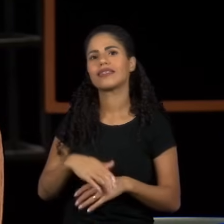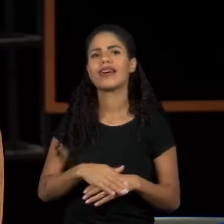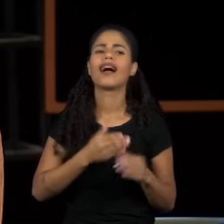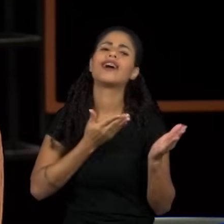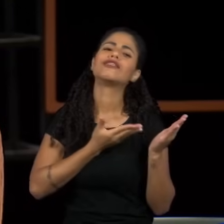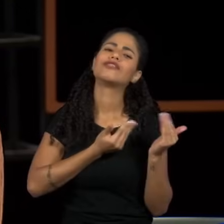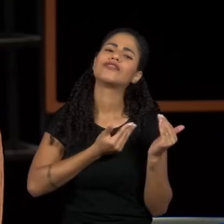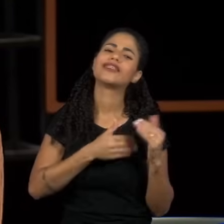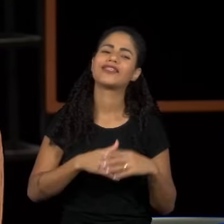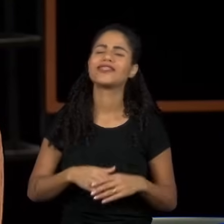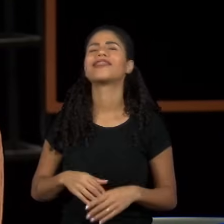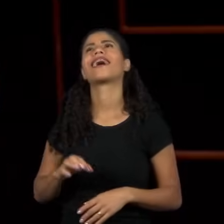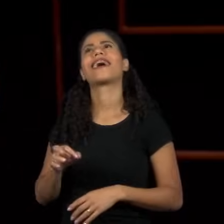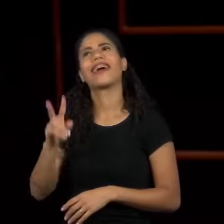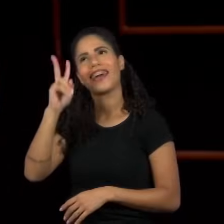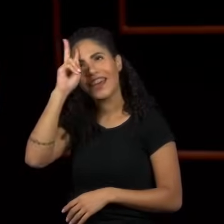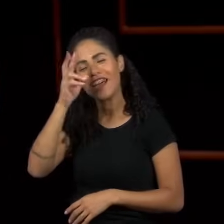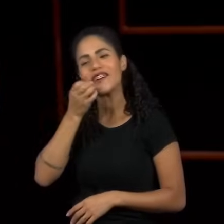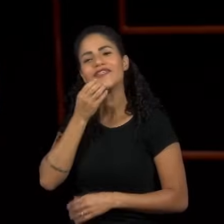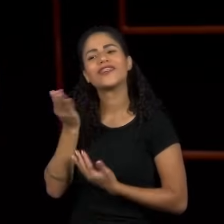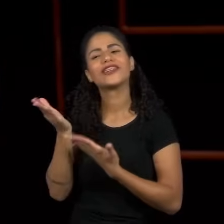É, pois é.